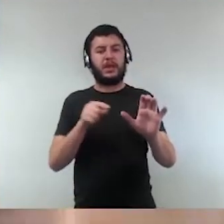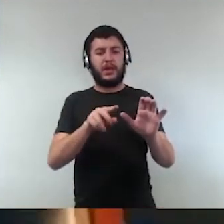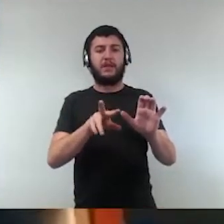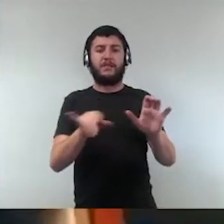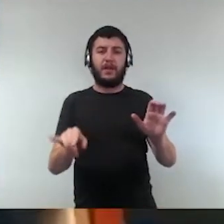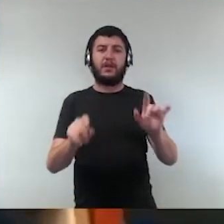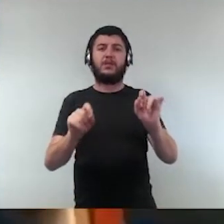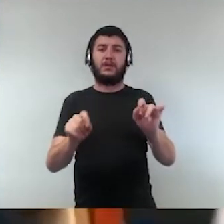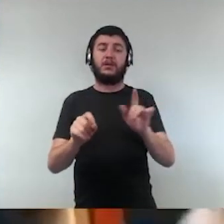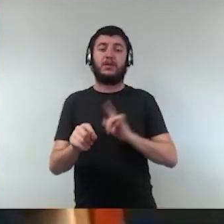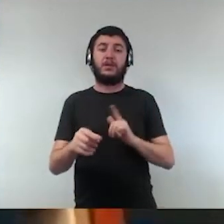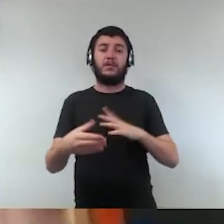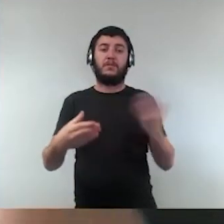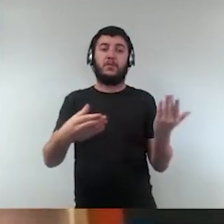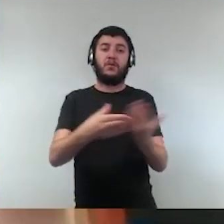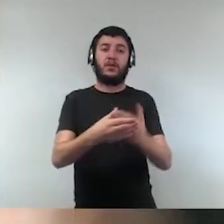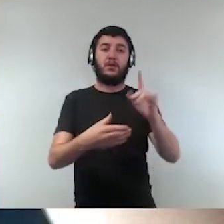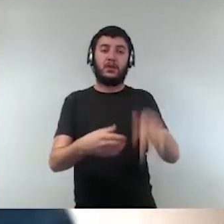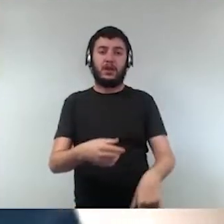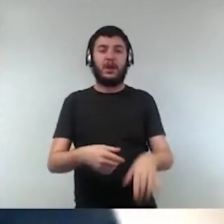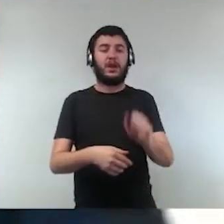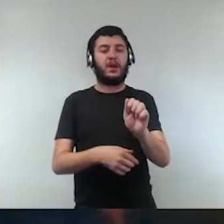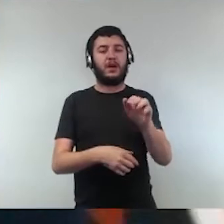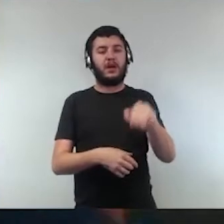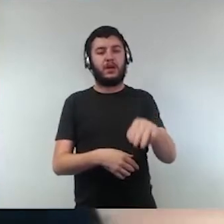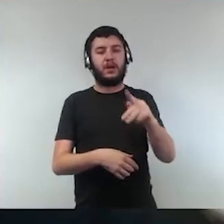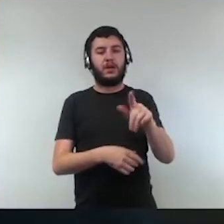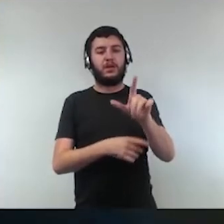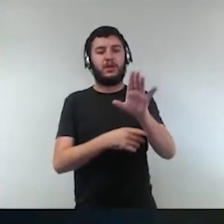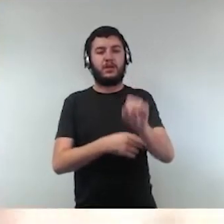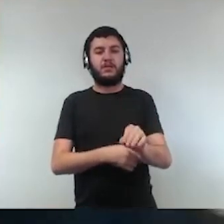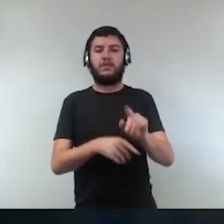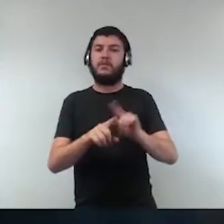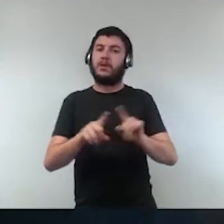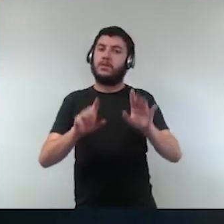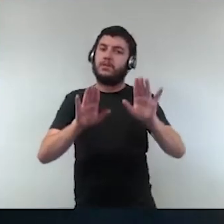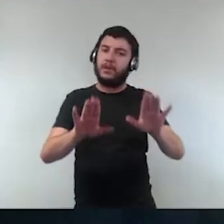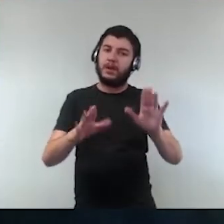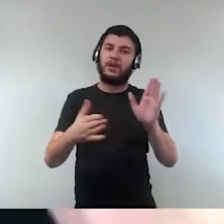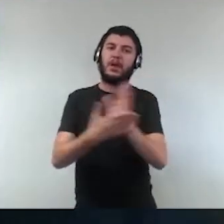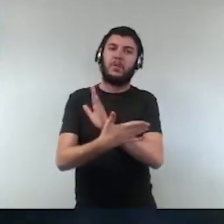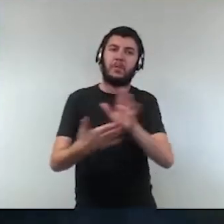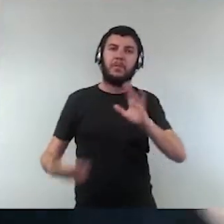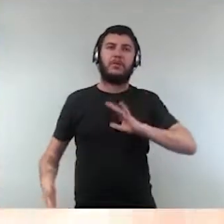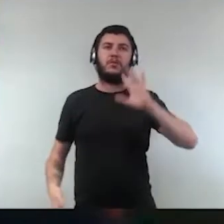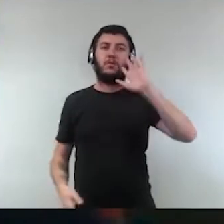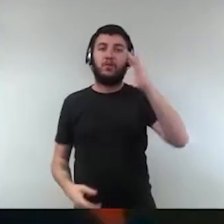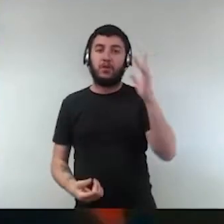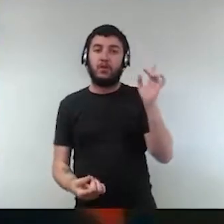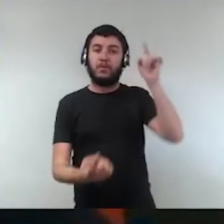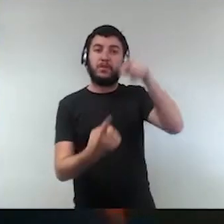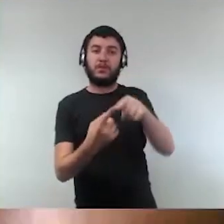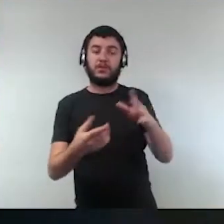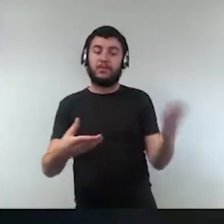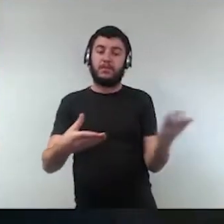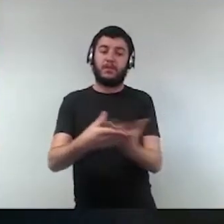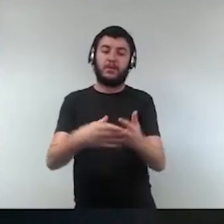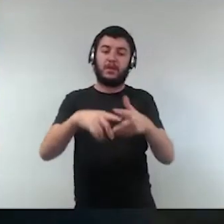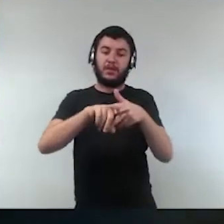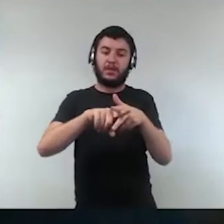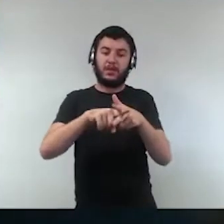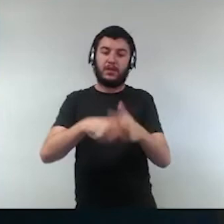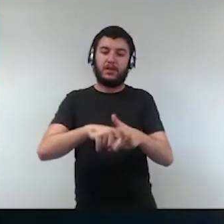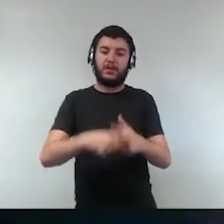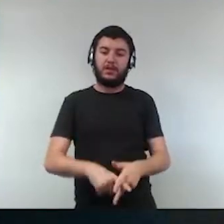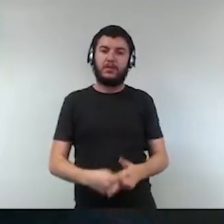de forma muito ampla. E negócios processuais, portanto, soluções consensuais para ajustes do processo, é o que mais tem